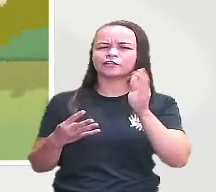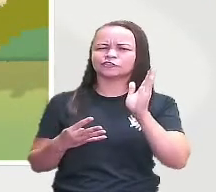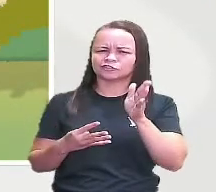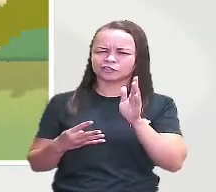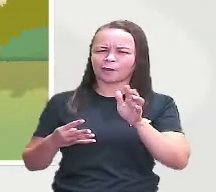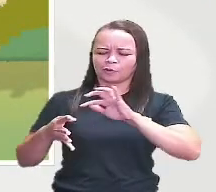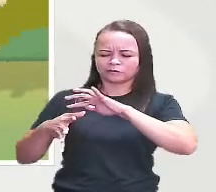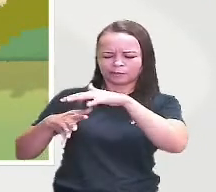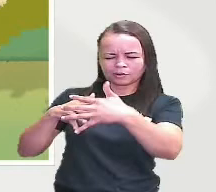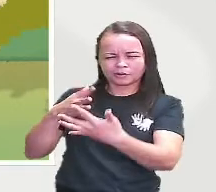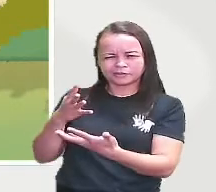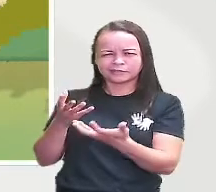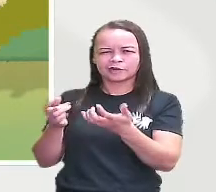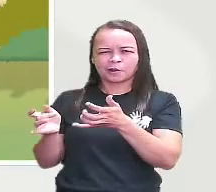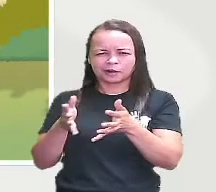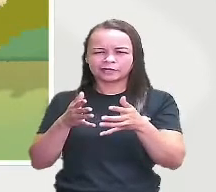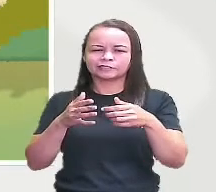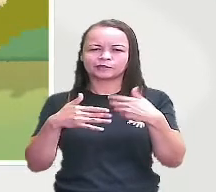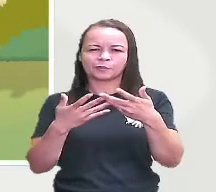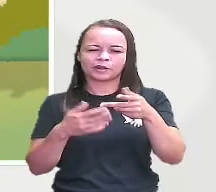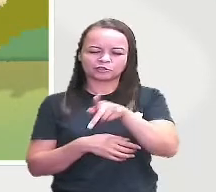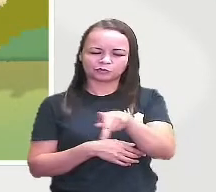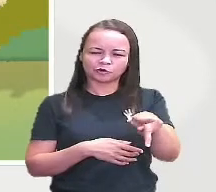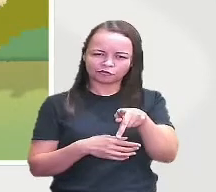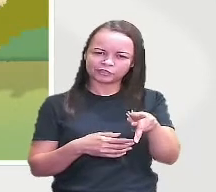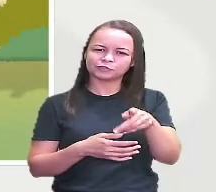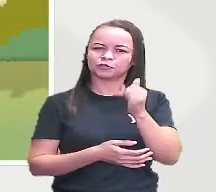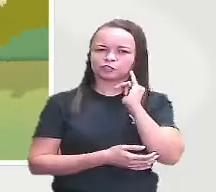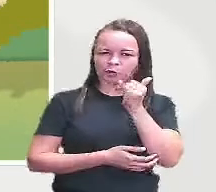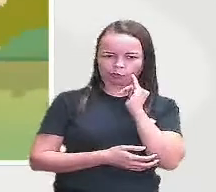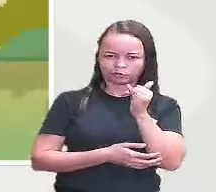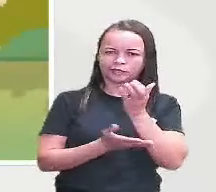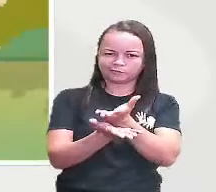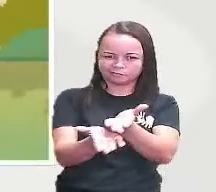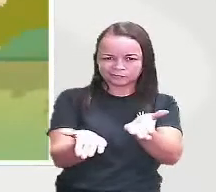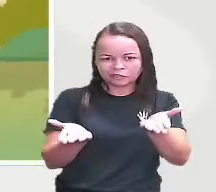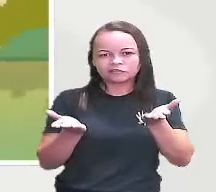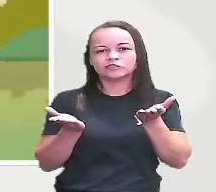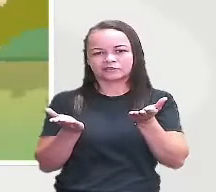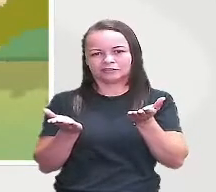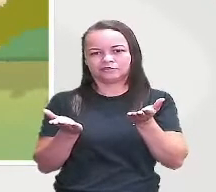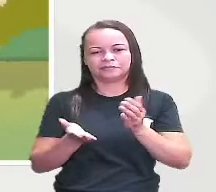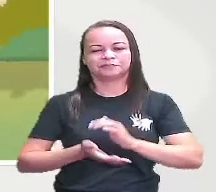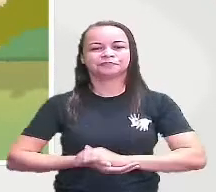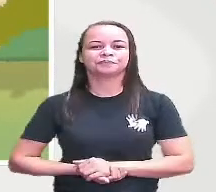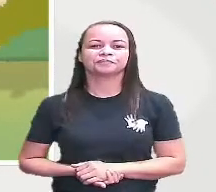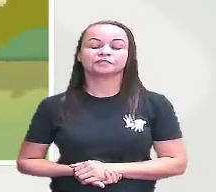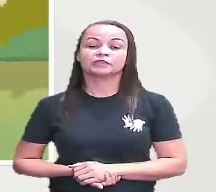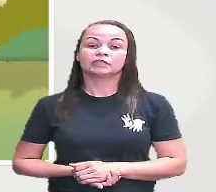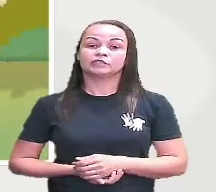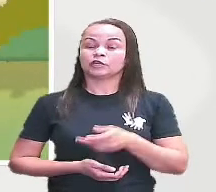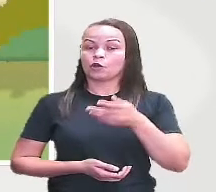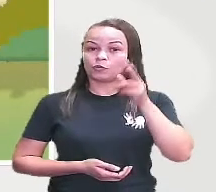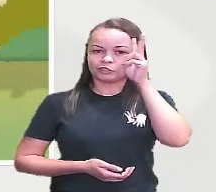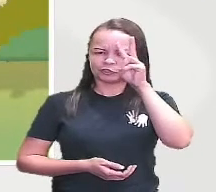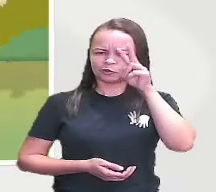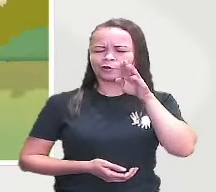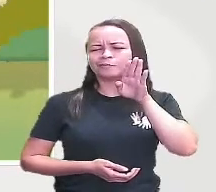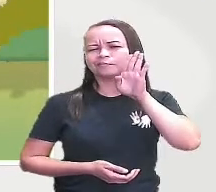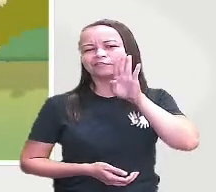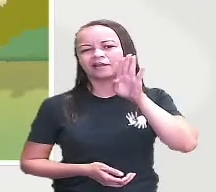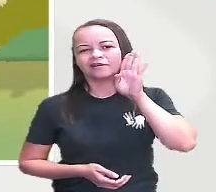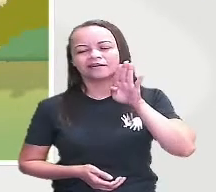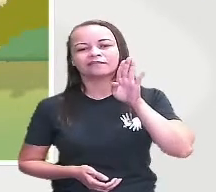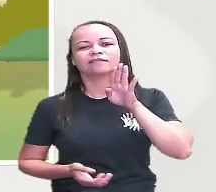historinhas pelas professoras, né? As professoras já devem ter contado alguma dessas histórias para vocês. São histórias bem legais